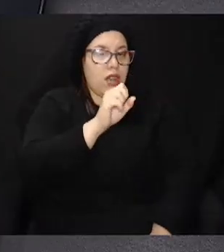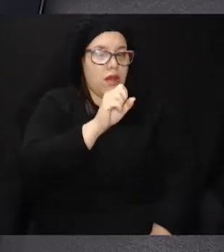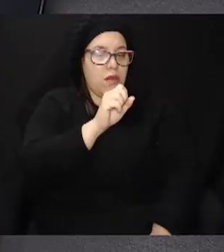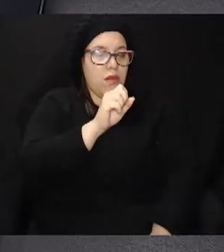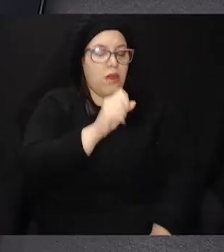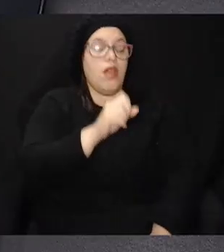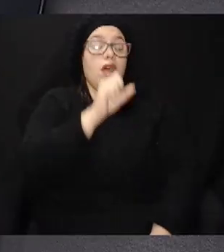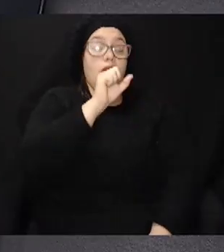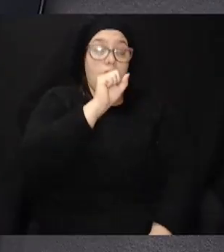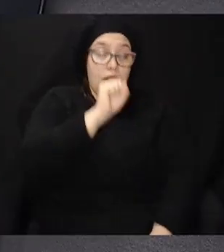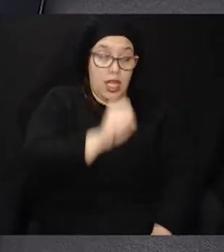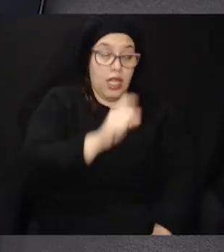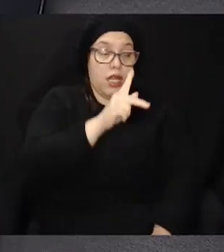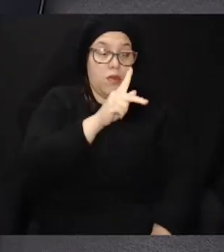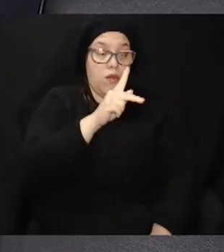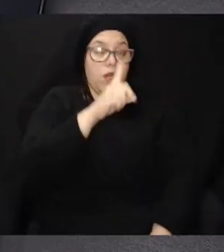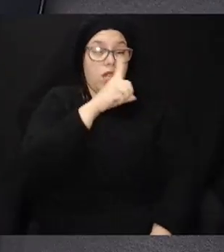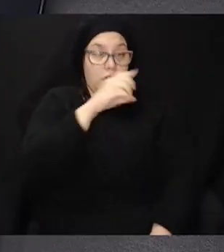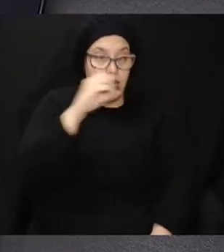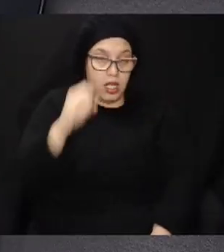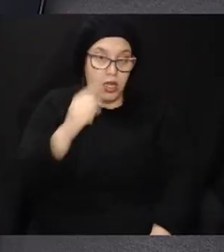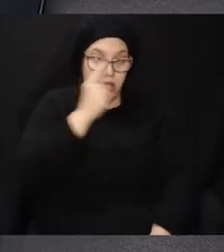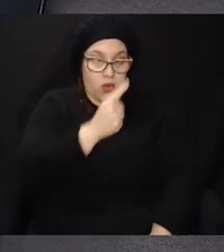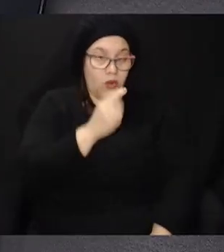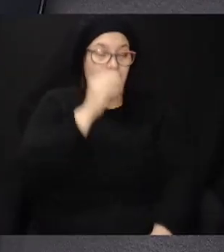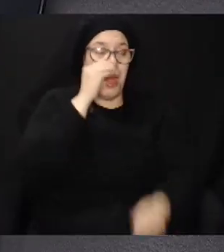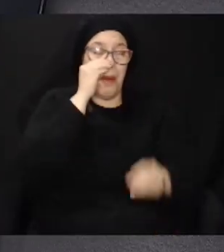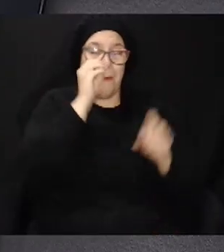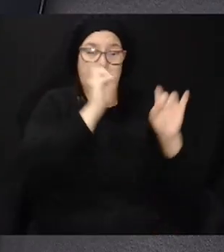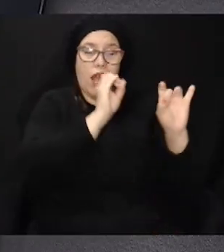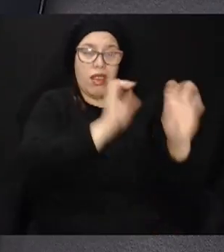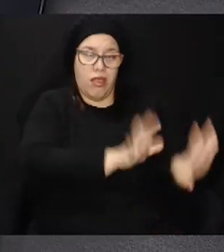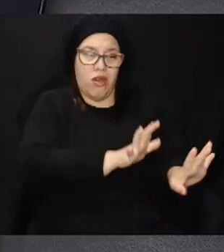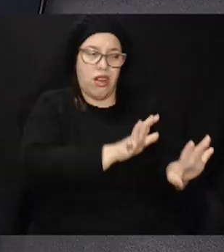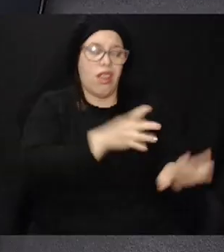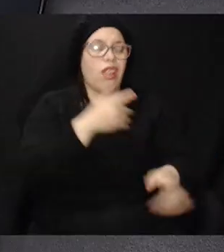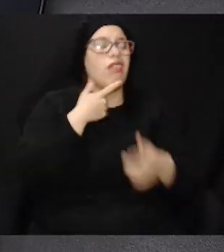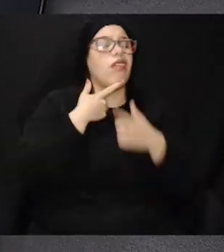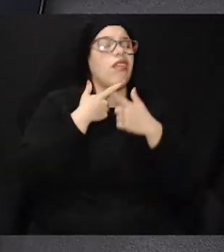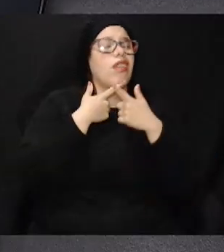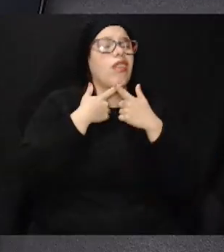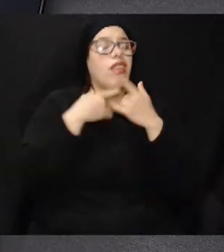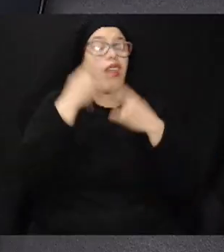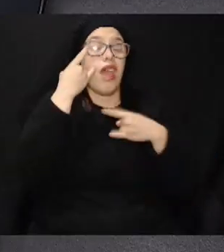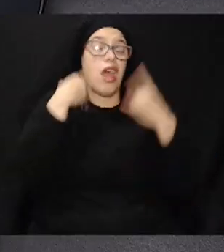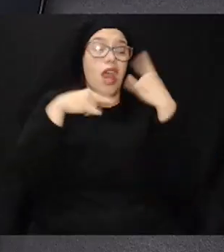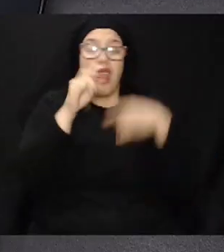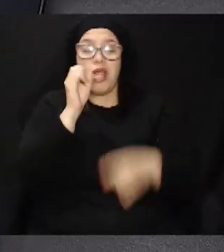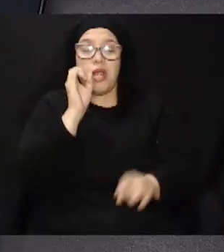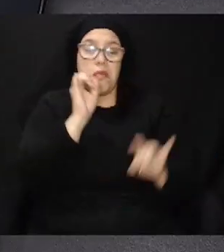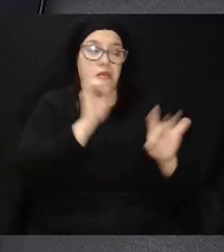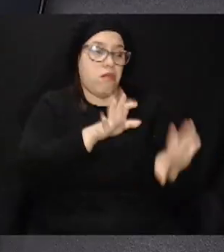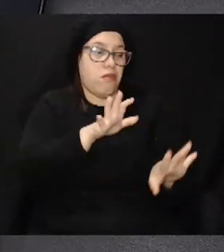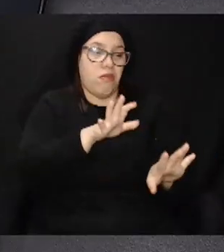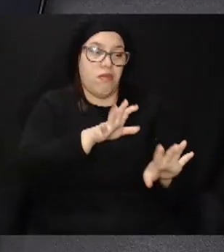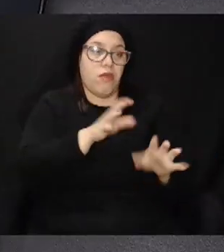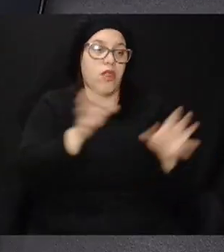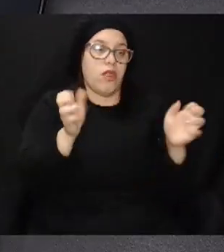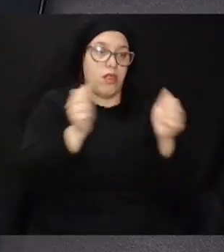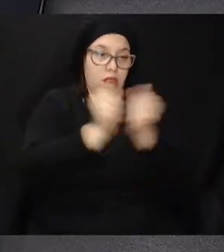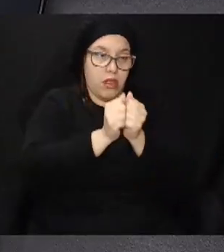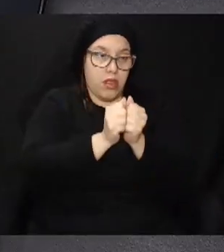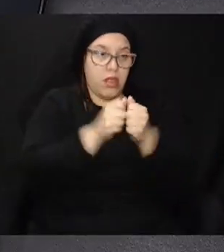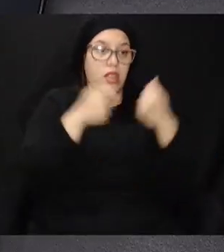por falta de força política e falta de interesse político. Então nós nos juntamos, vimos a